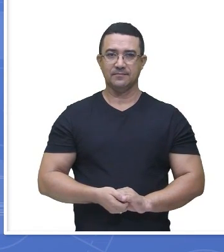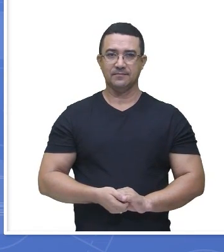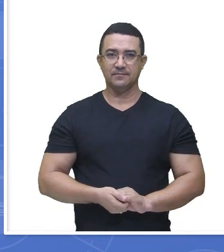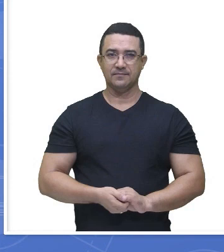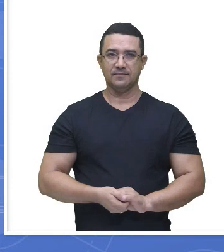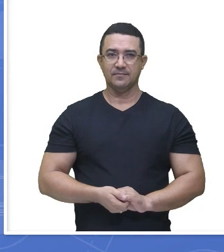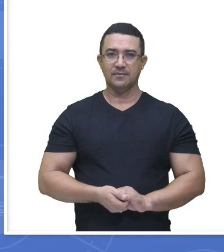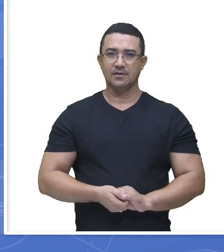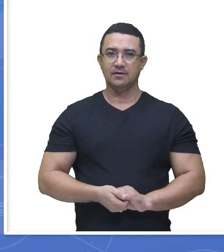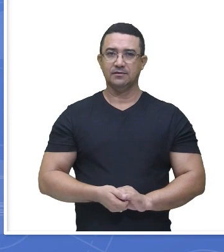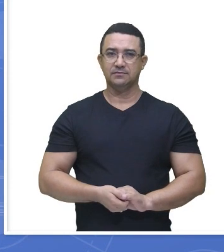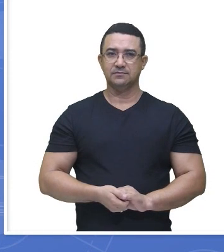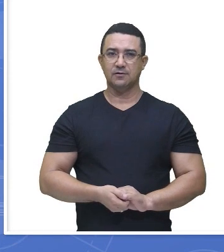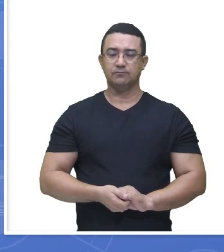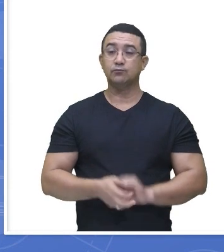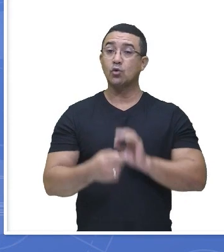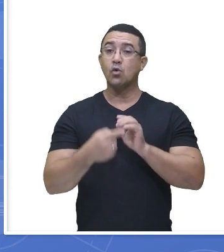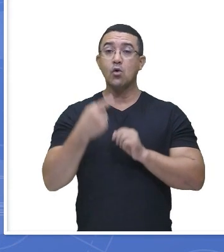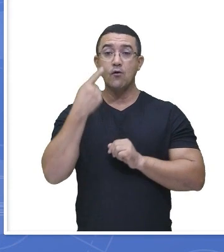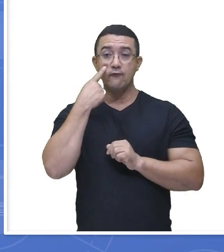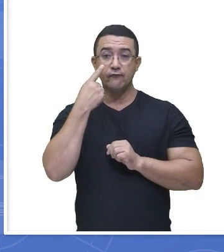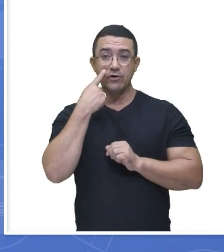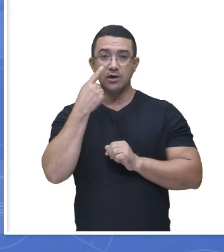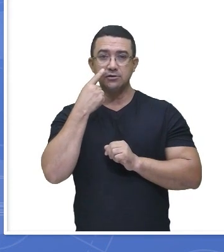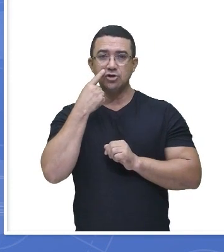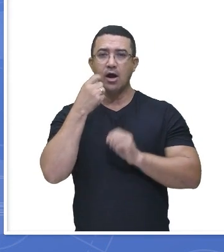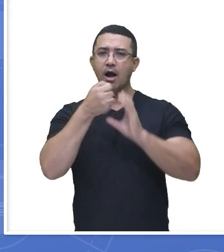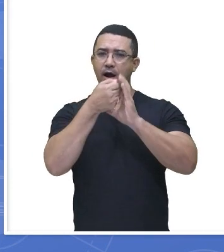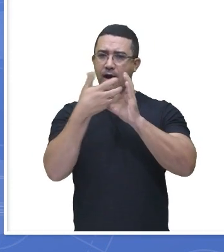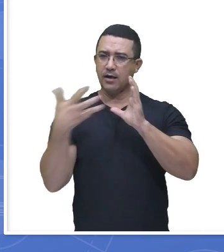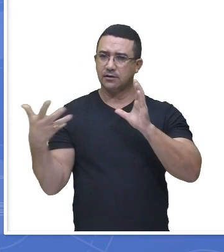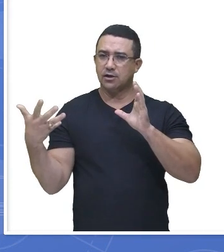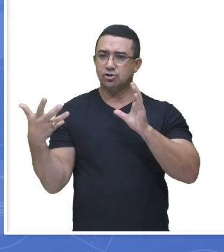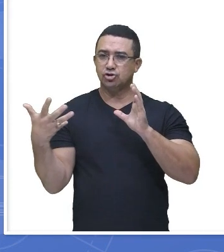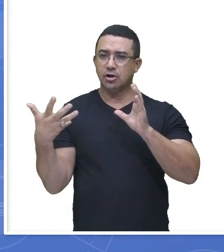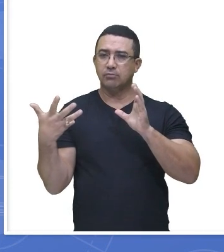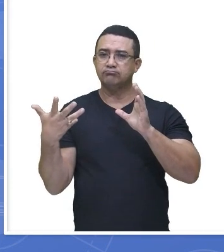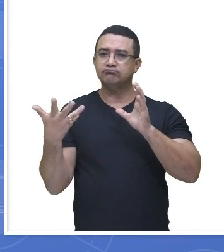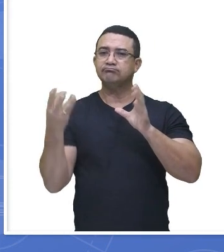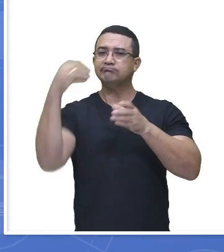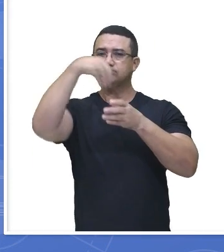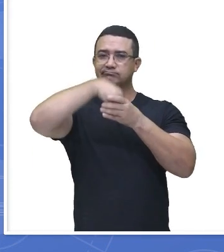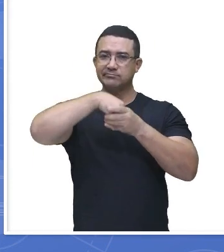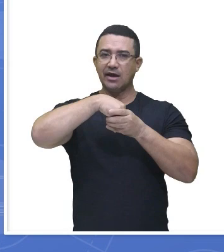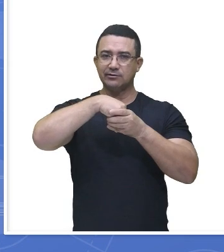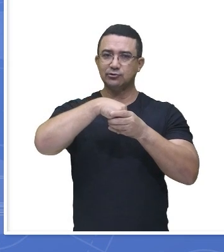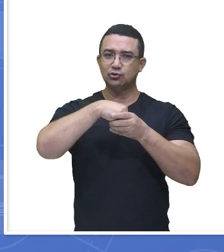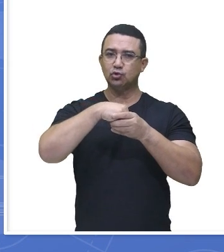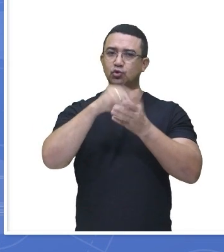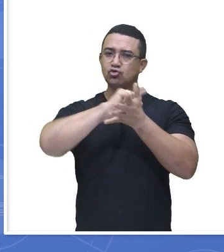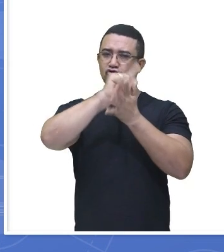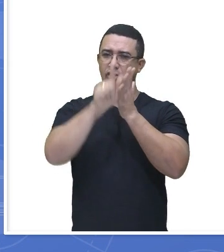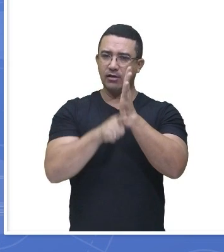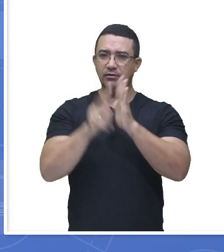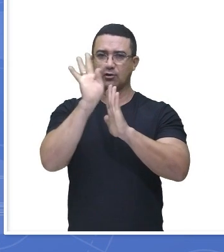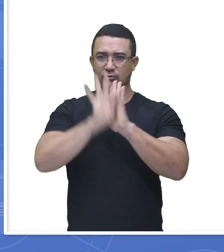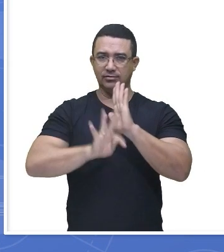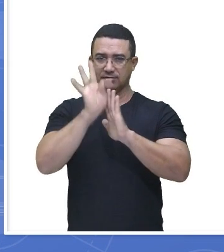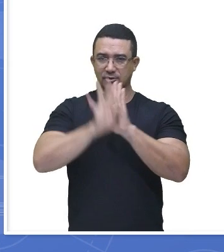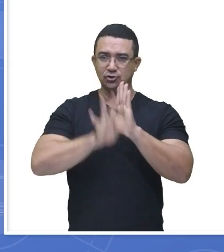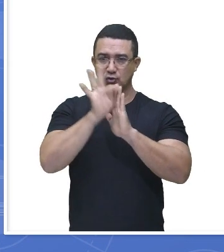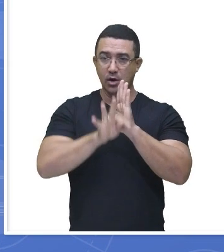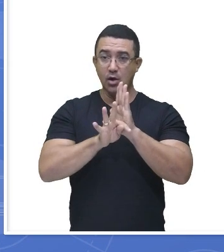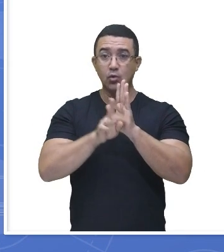Na análise da questão, nós temos aqui. Observa as características presentes en el